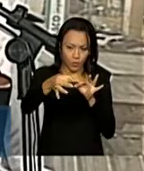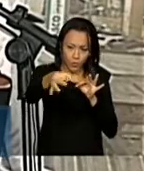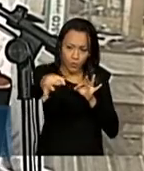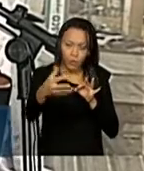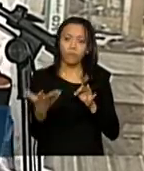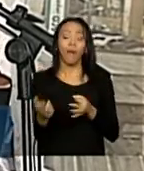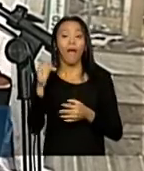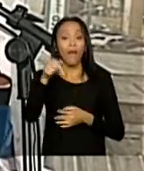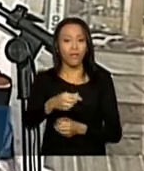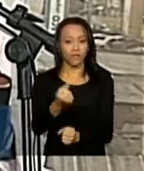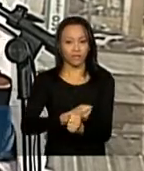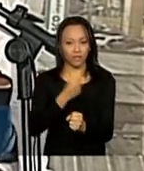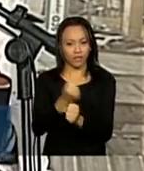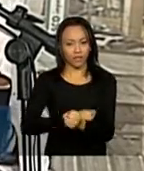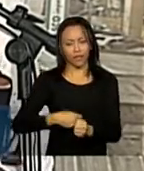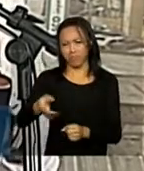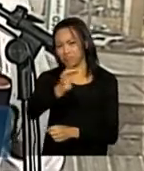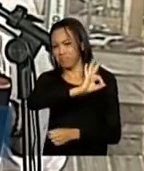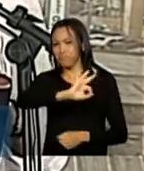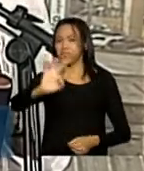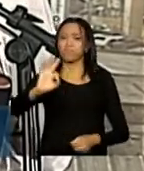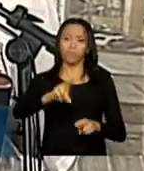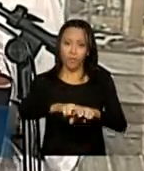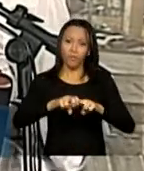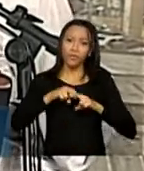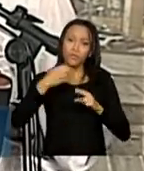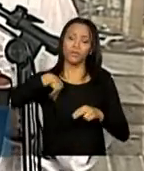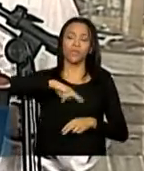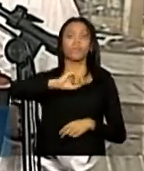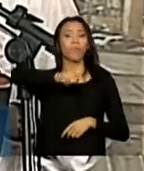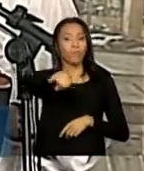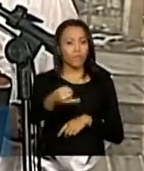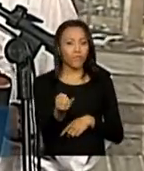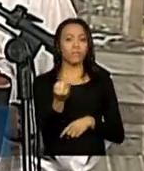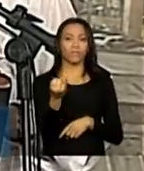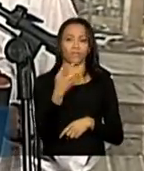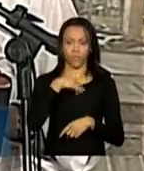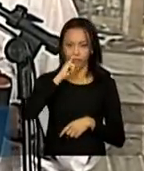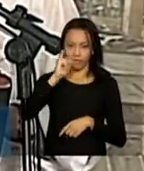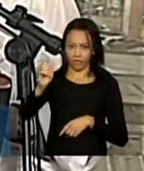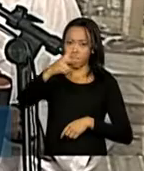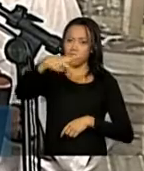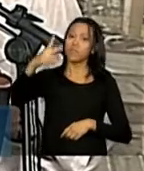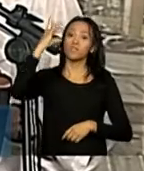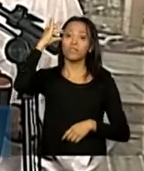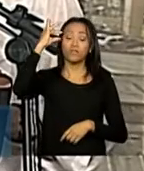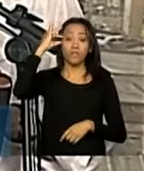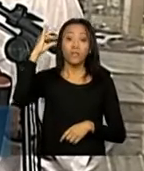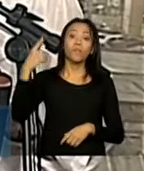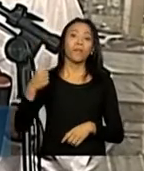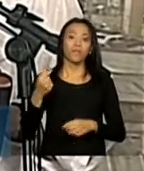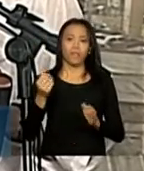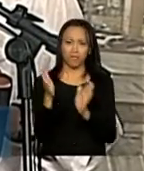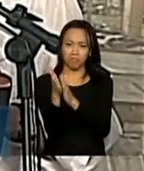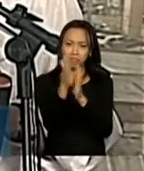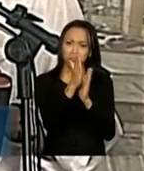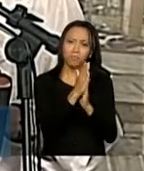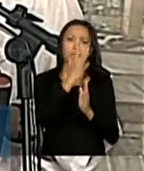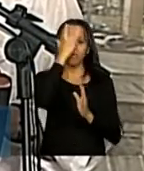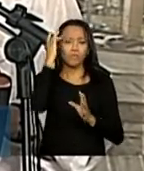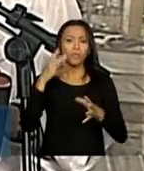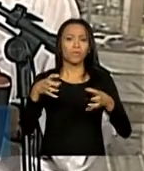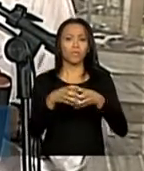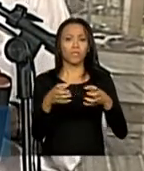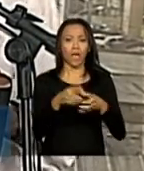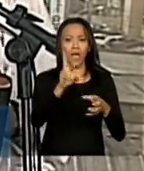mim, é uma obra fantástica, por isso que a gente está aproveitando, presidenta Dilma, para homenagear os heróis da Revolta dos